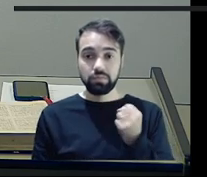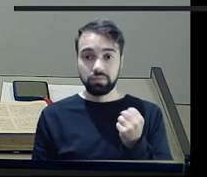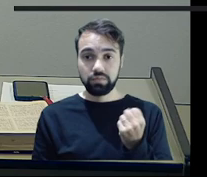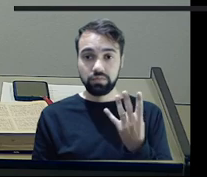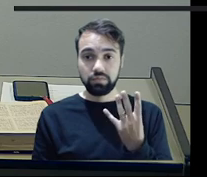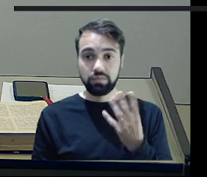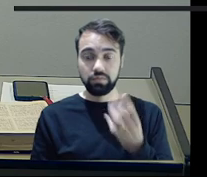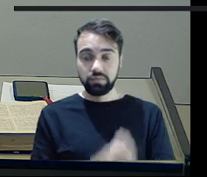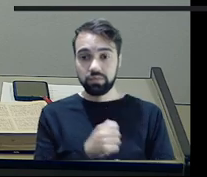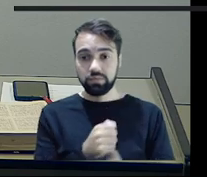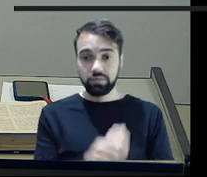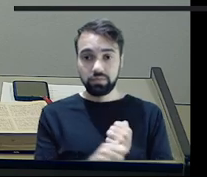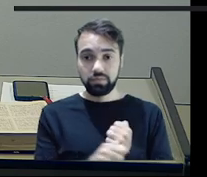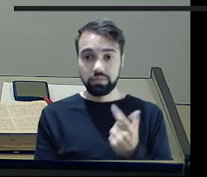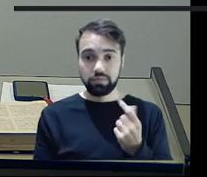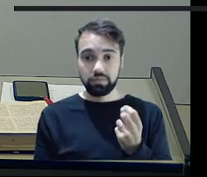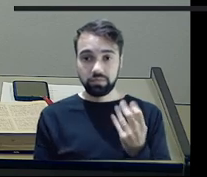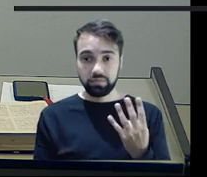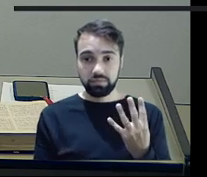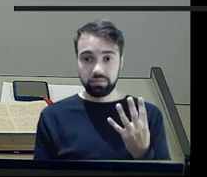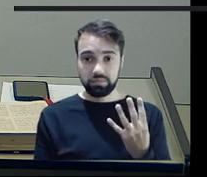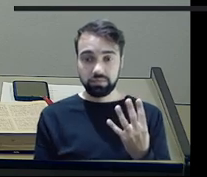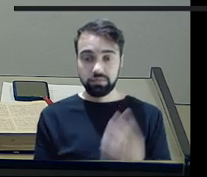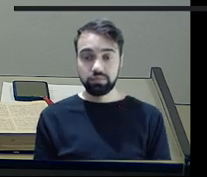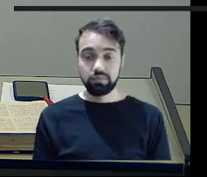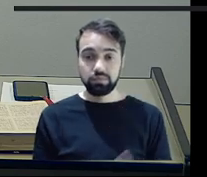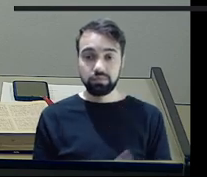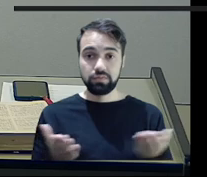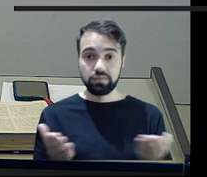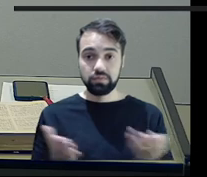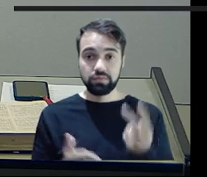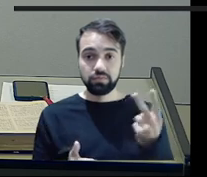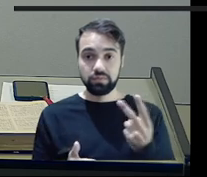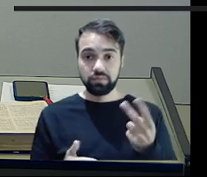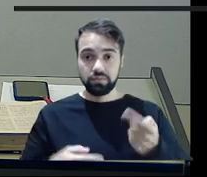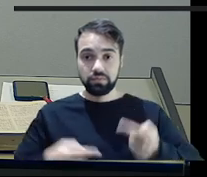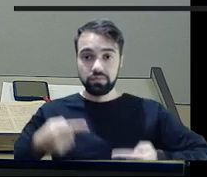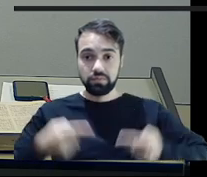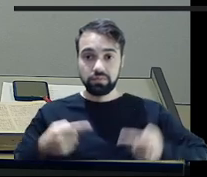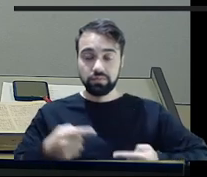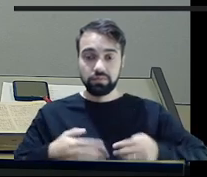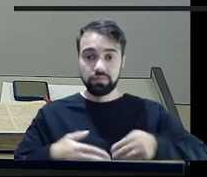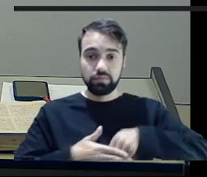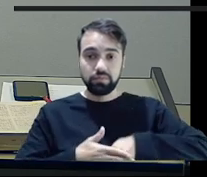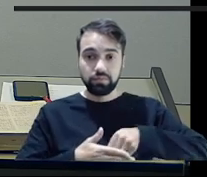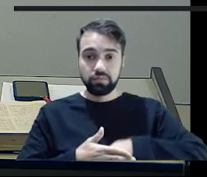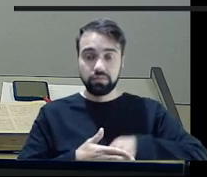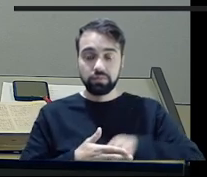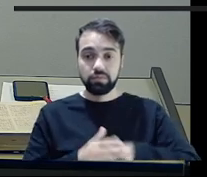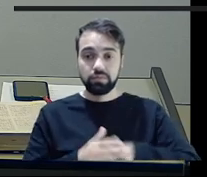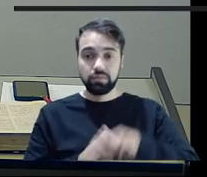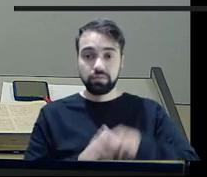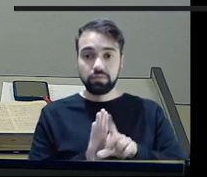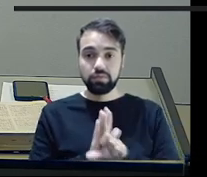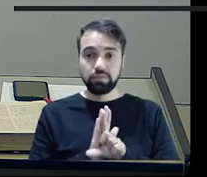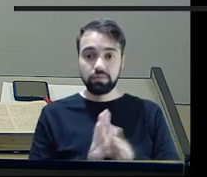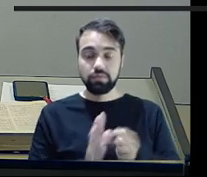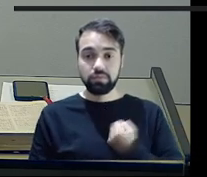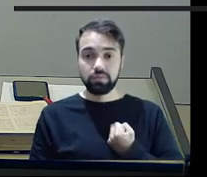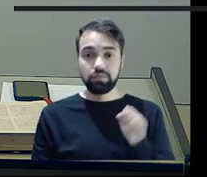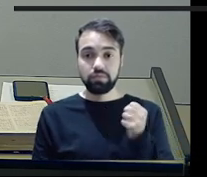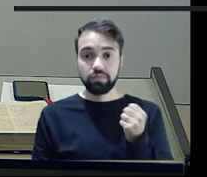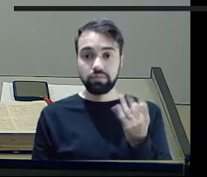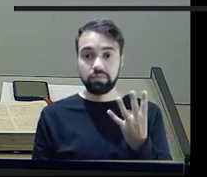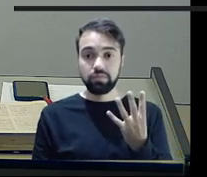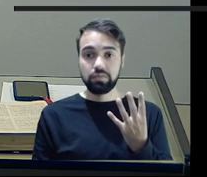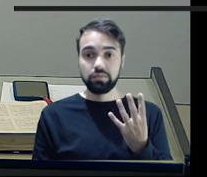2024. Coloco em segunda discussão e votação o Projeto de Lei de número 84